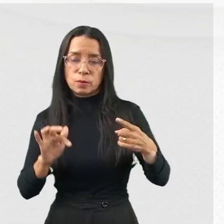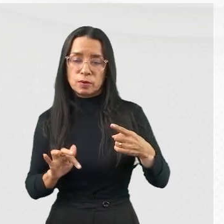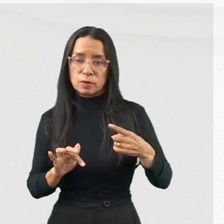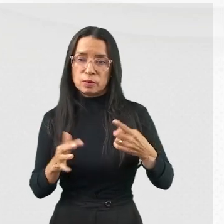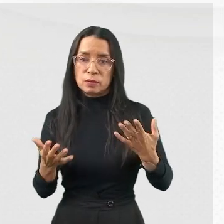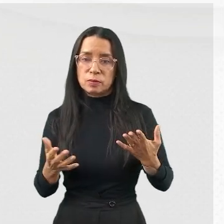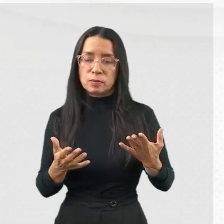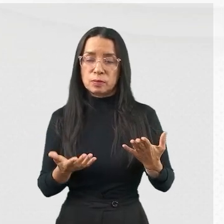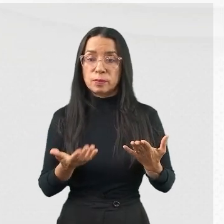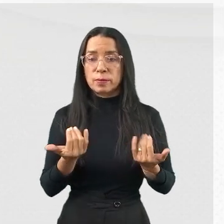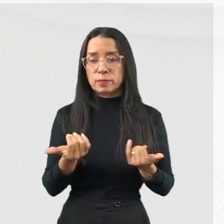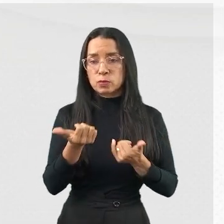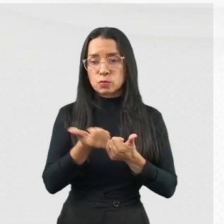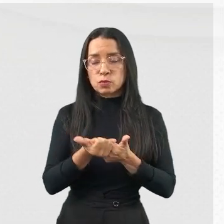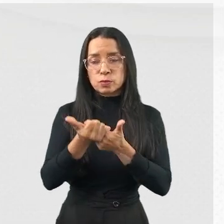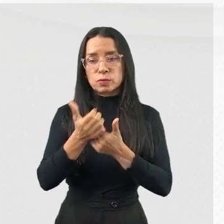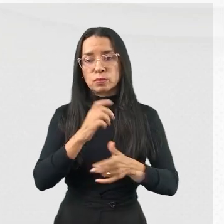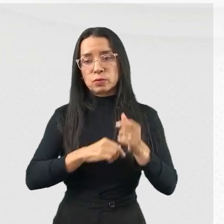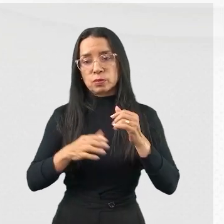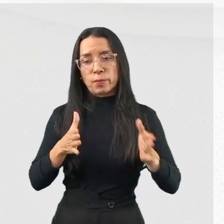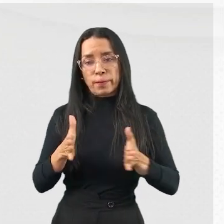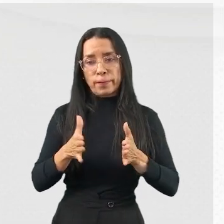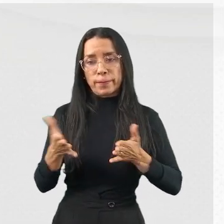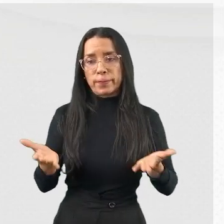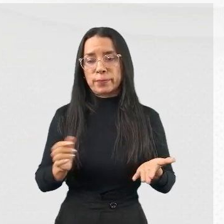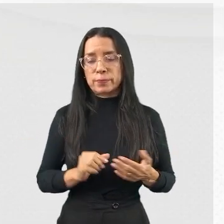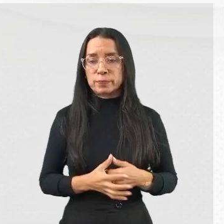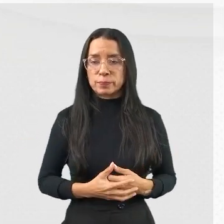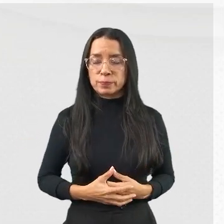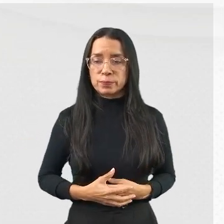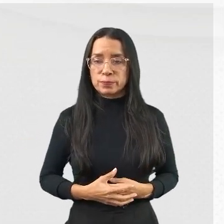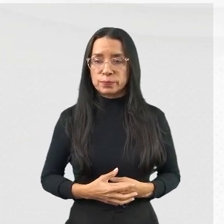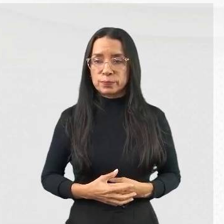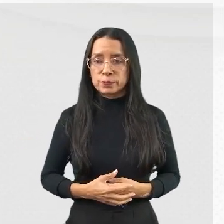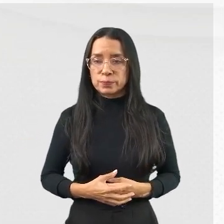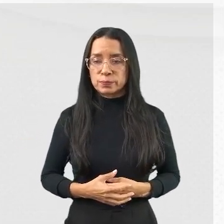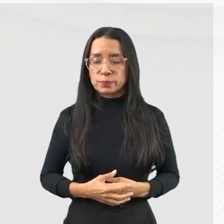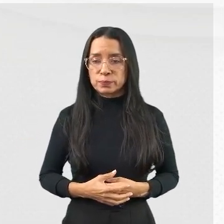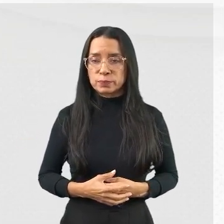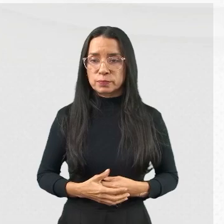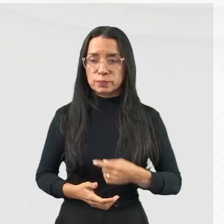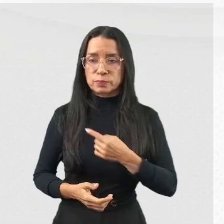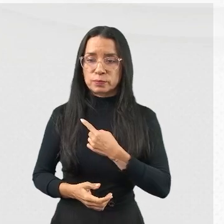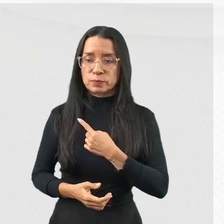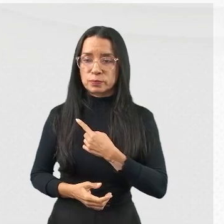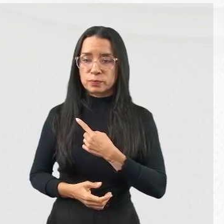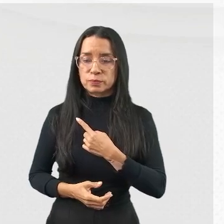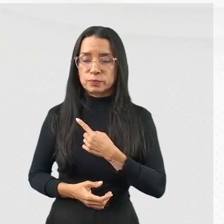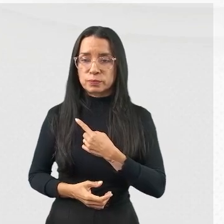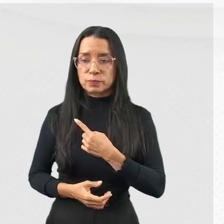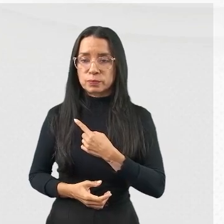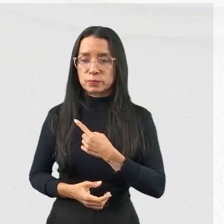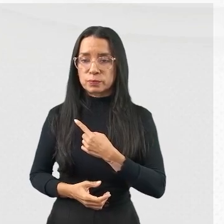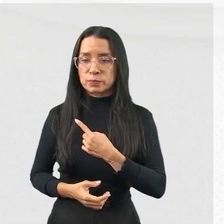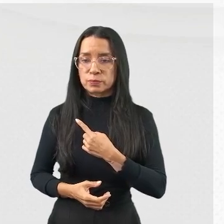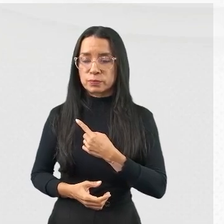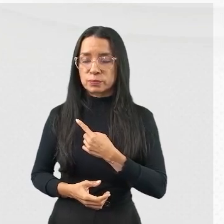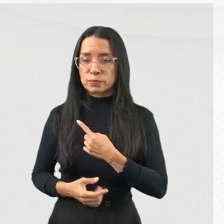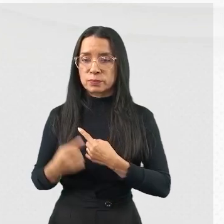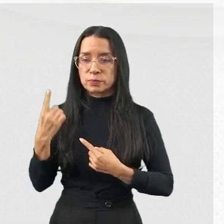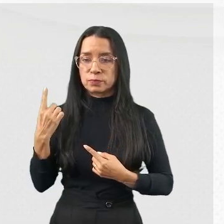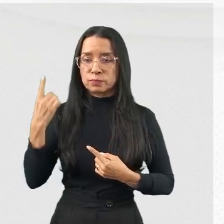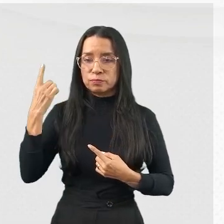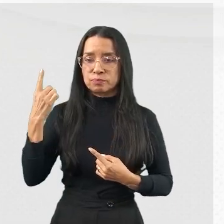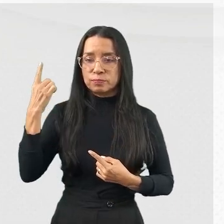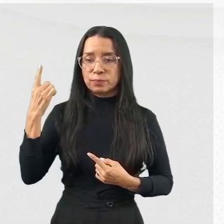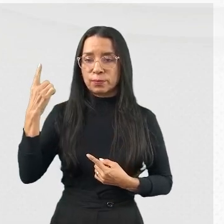Aí você tem uma divisão de fração, conserva a primeira e multiplica pelo inverso da segunda, f sobre 1. Tá?